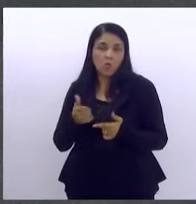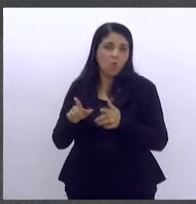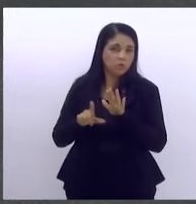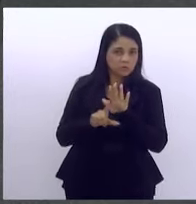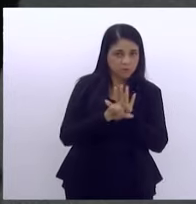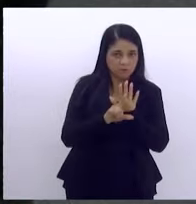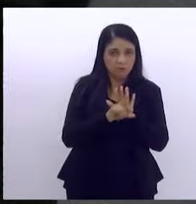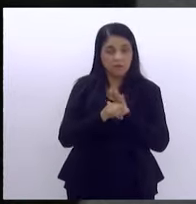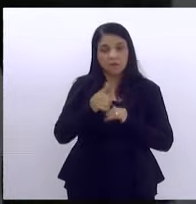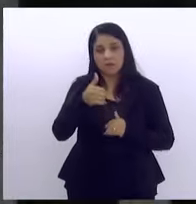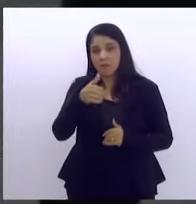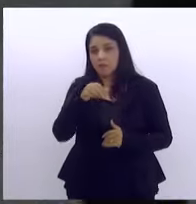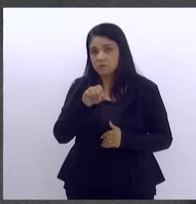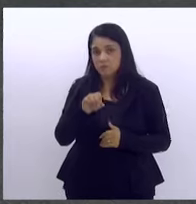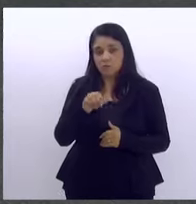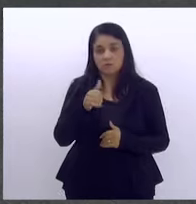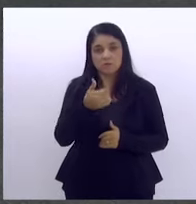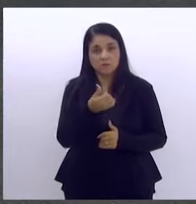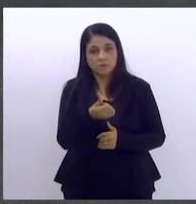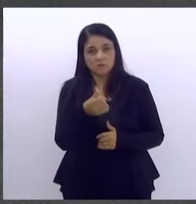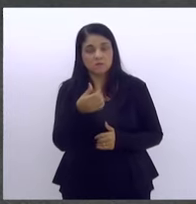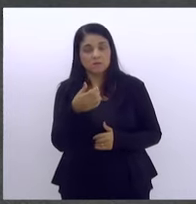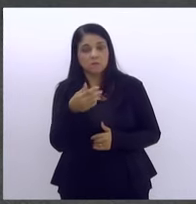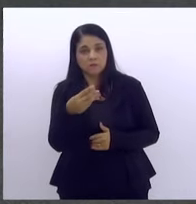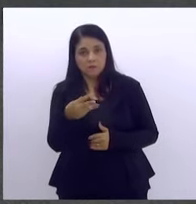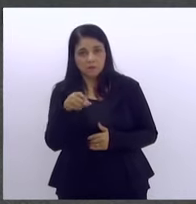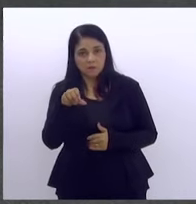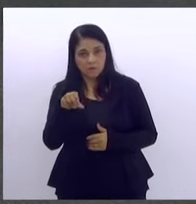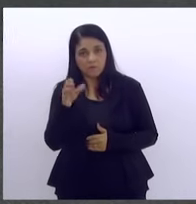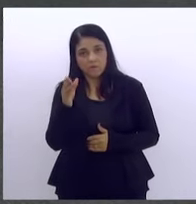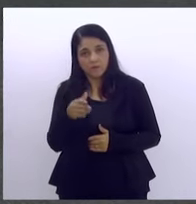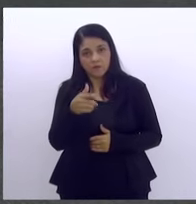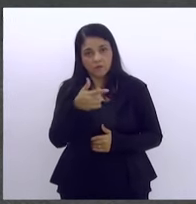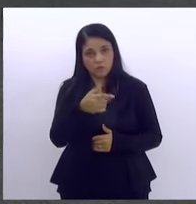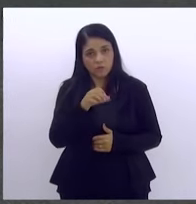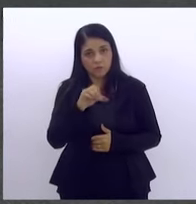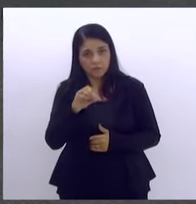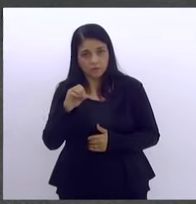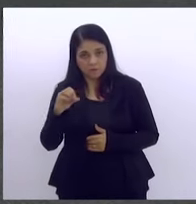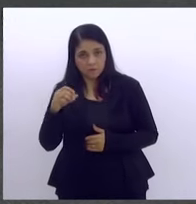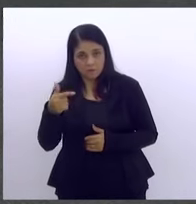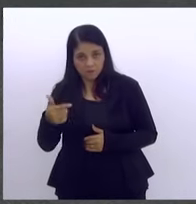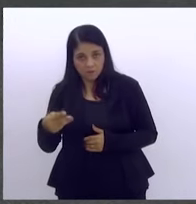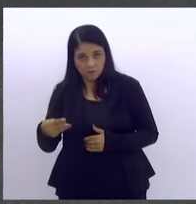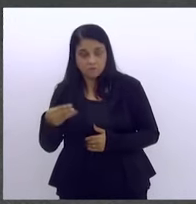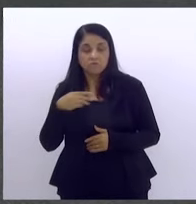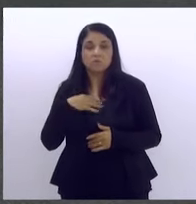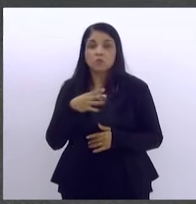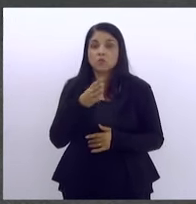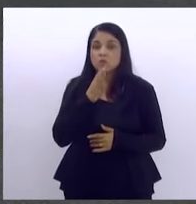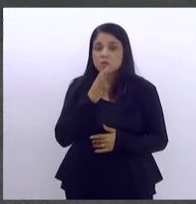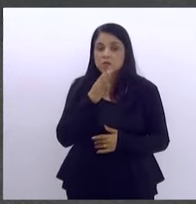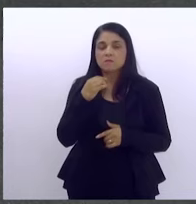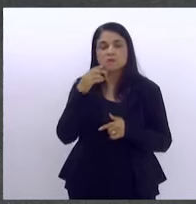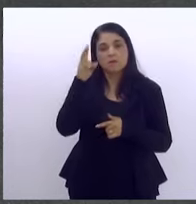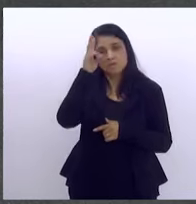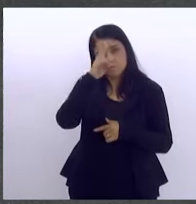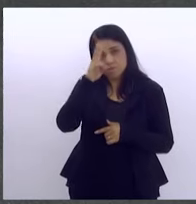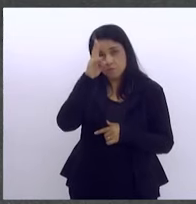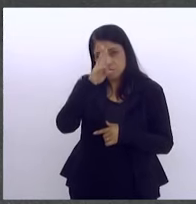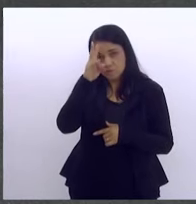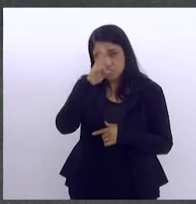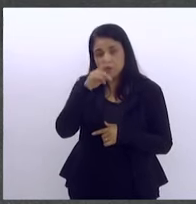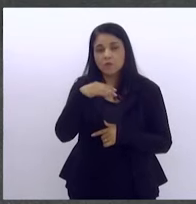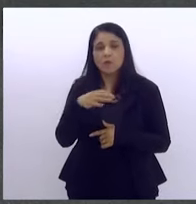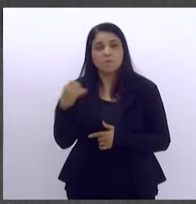Lei 10.639, de 2003, que reconhece, inclusive, a importância do ensino sobre a história